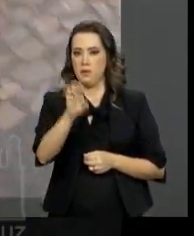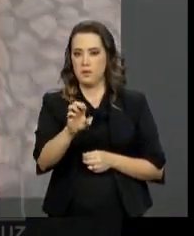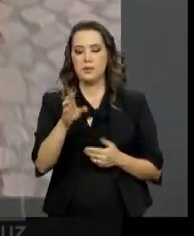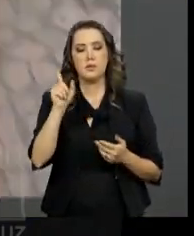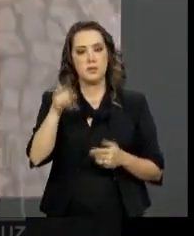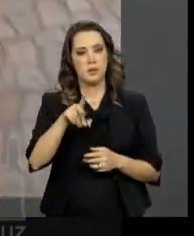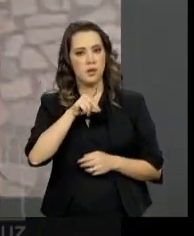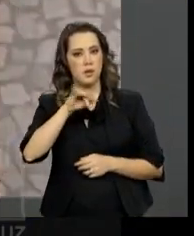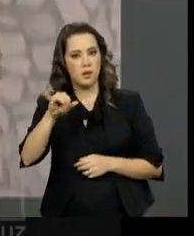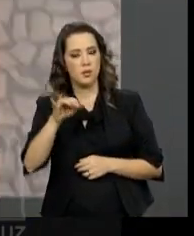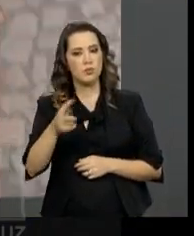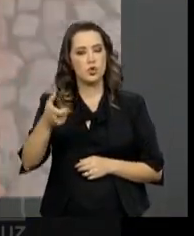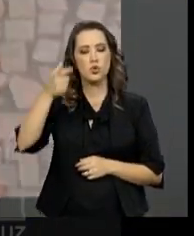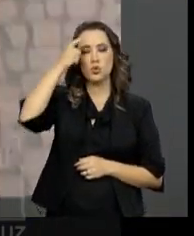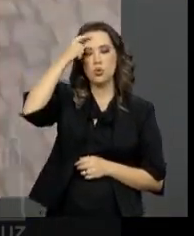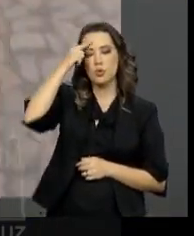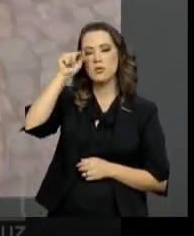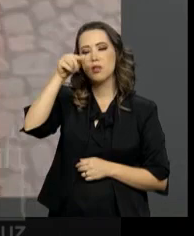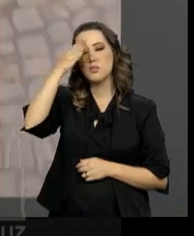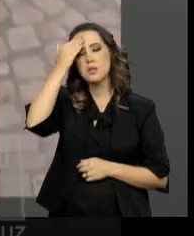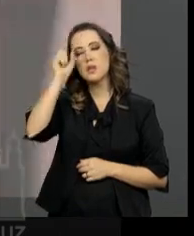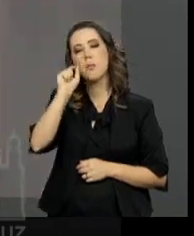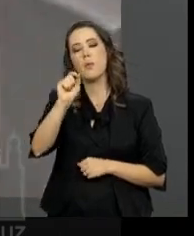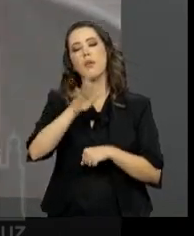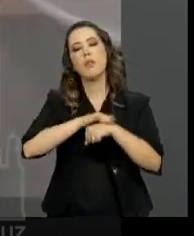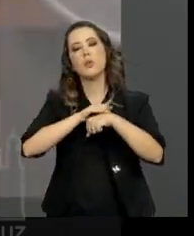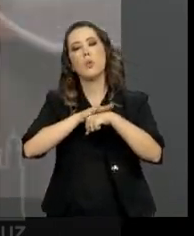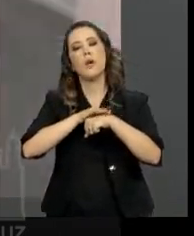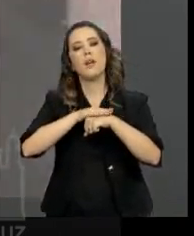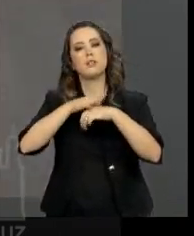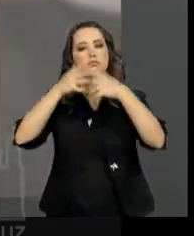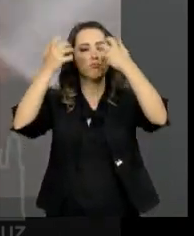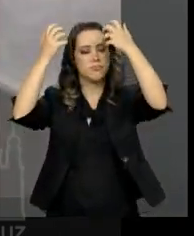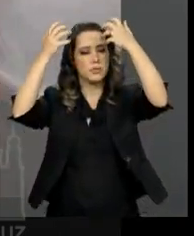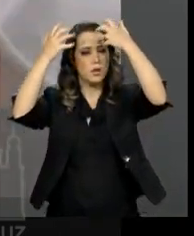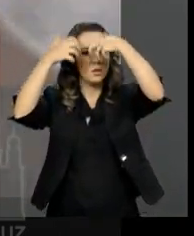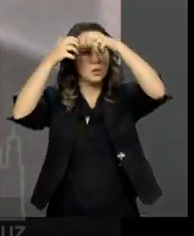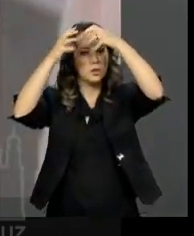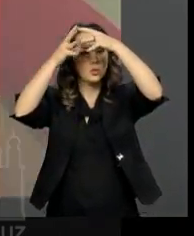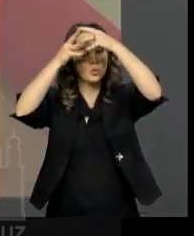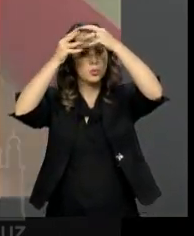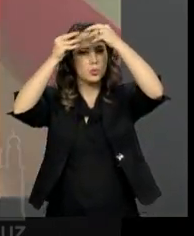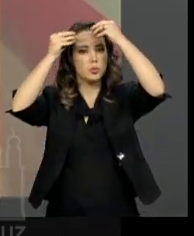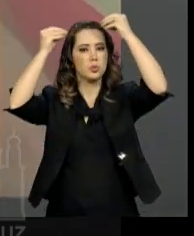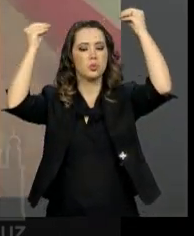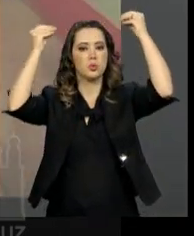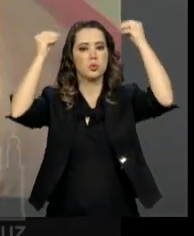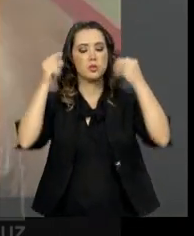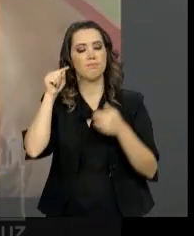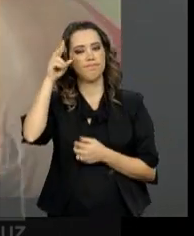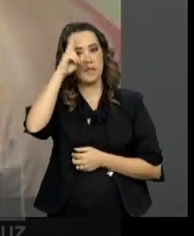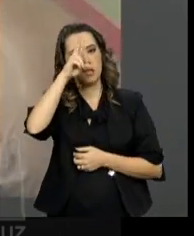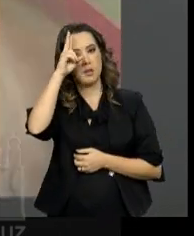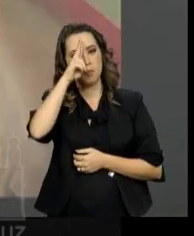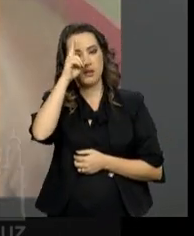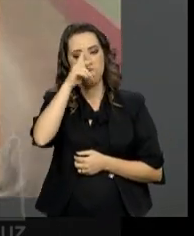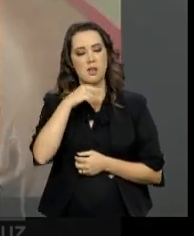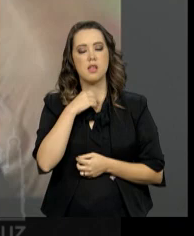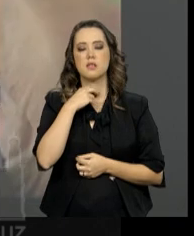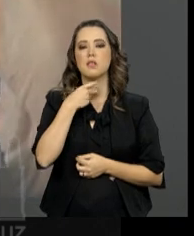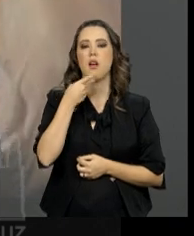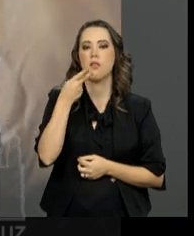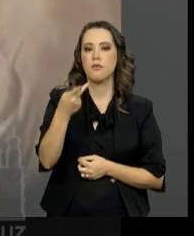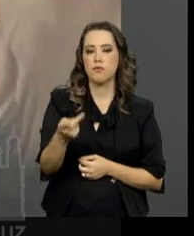de conscientização sobre essa doença degenerativa e irreversível que afeta a memória fala ea noção de